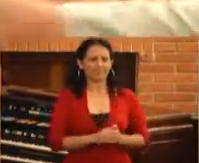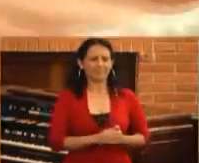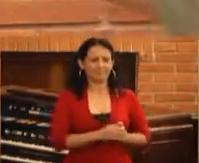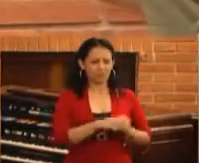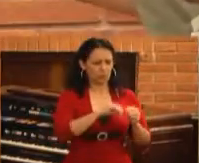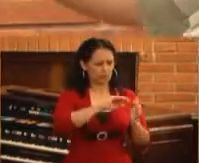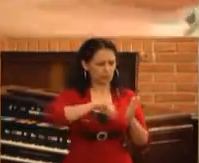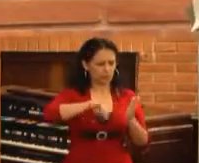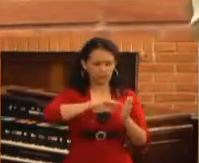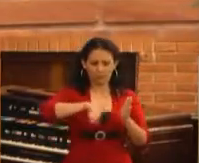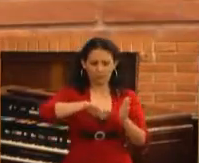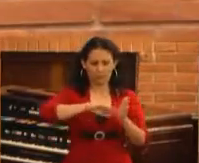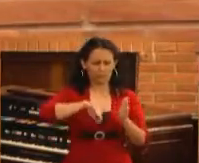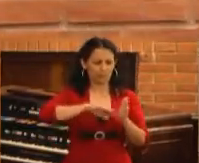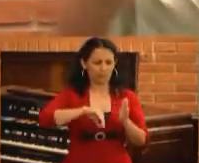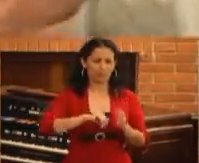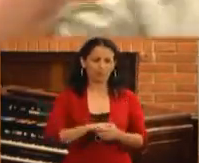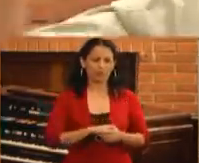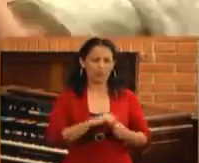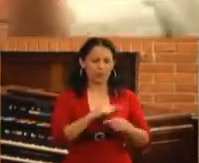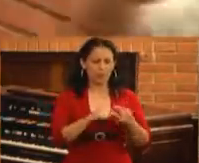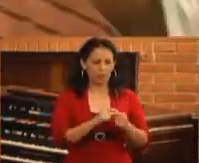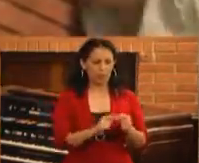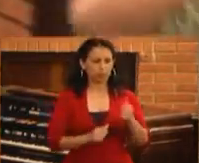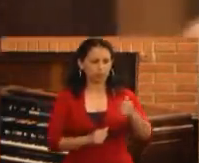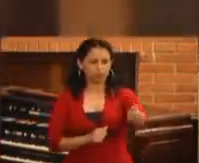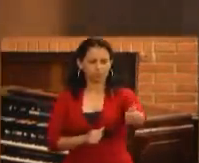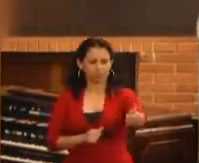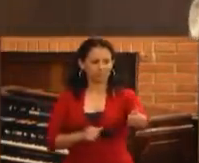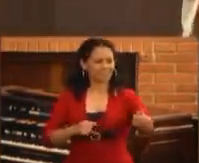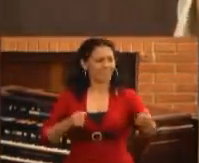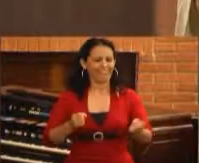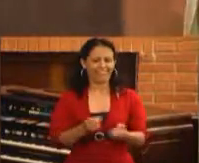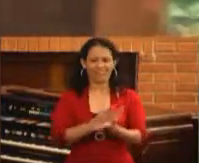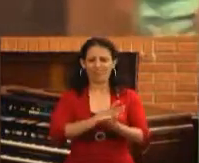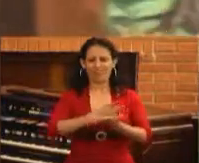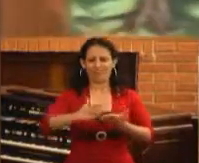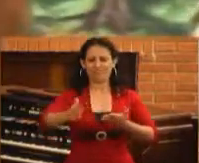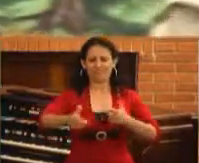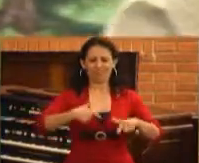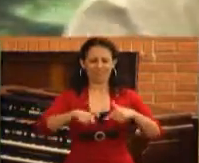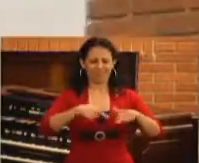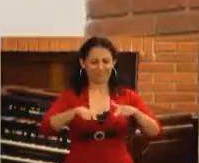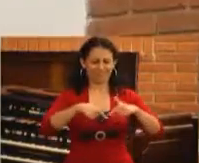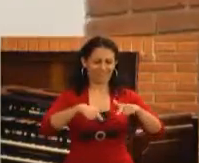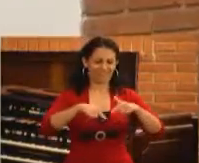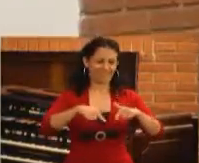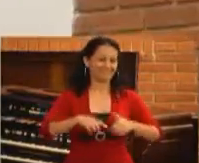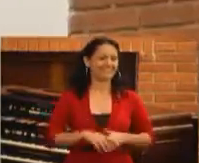soltou a pressão e apertou e o negócio funcionou.